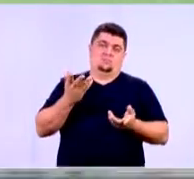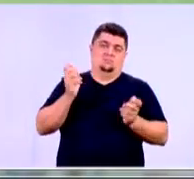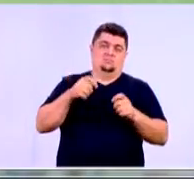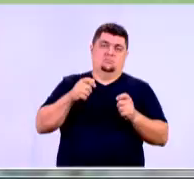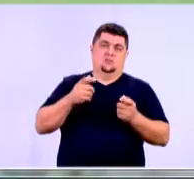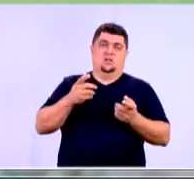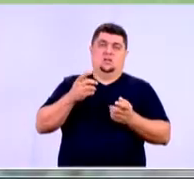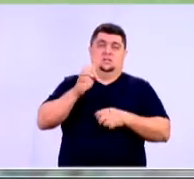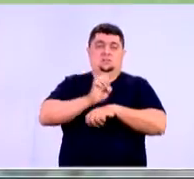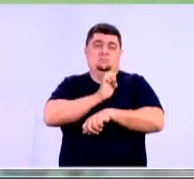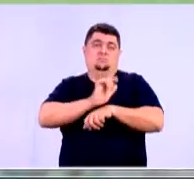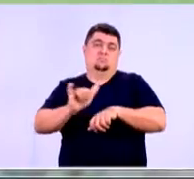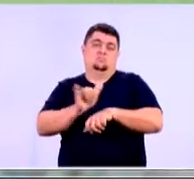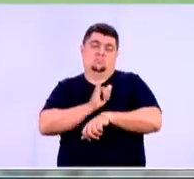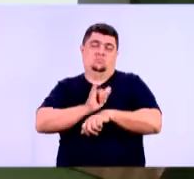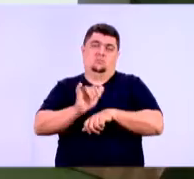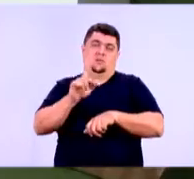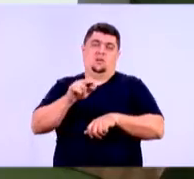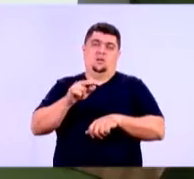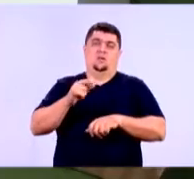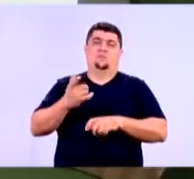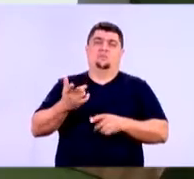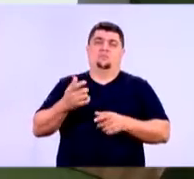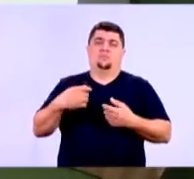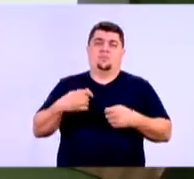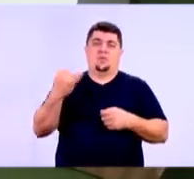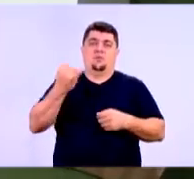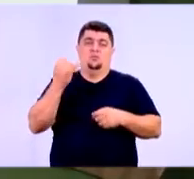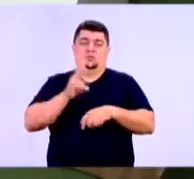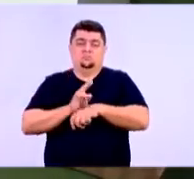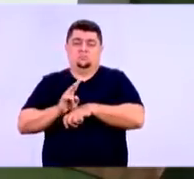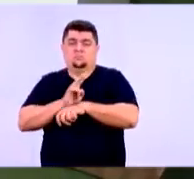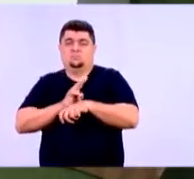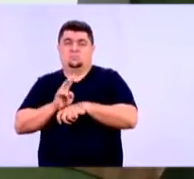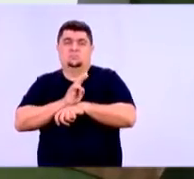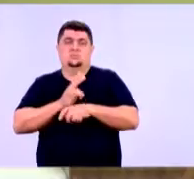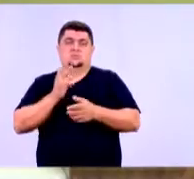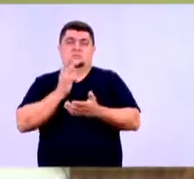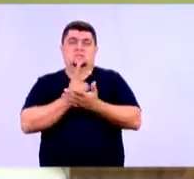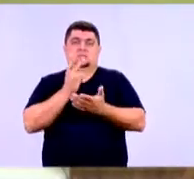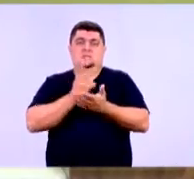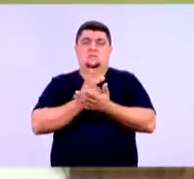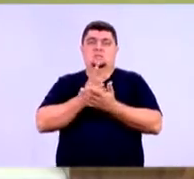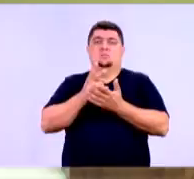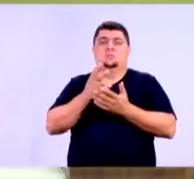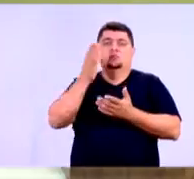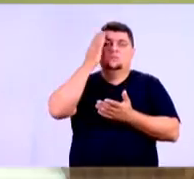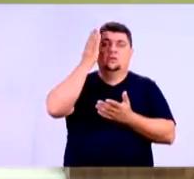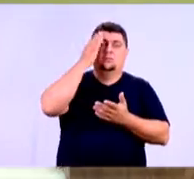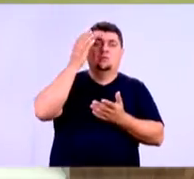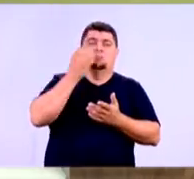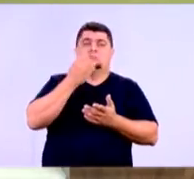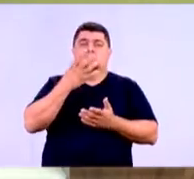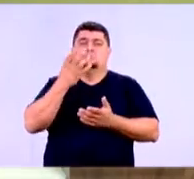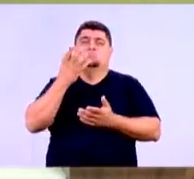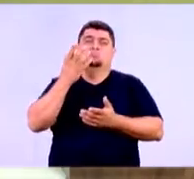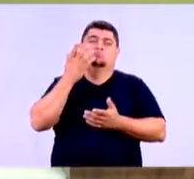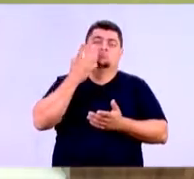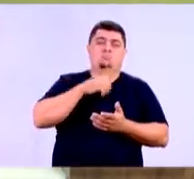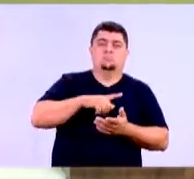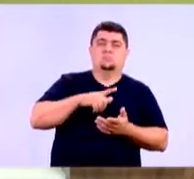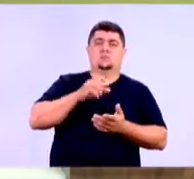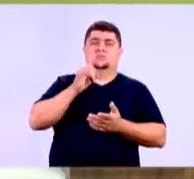Exatamente. Tudo como a professora mostrou, você tem que sempre monitorar a situação da sua empresa. Então, se você está num momento de